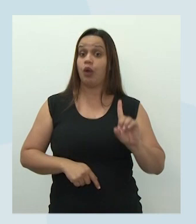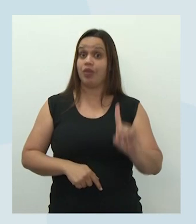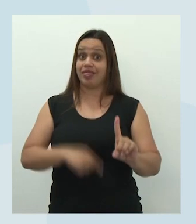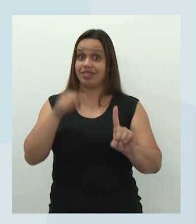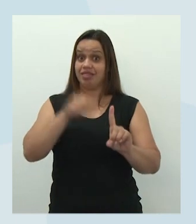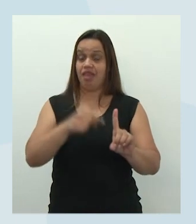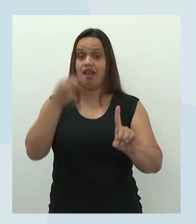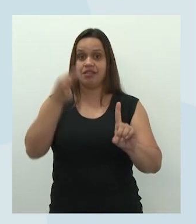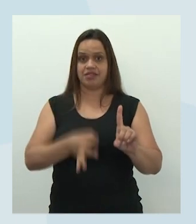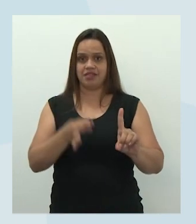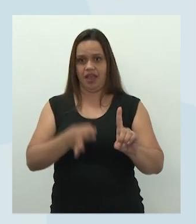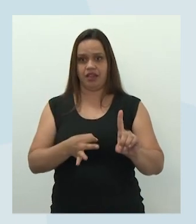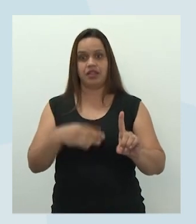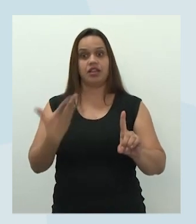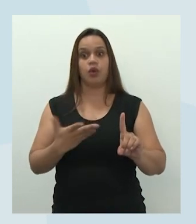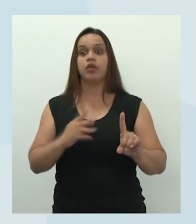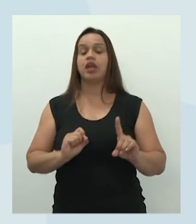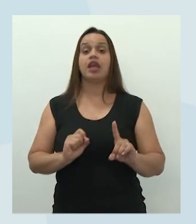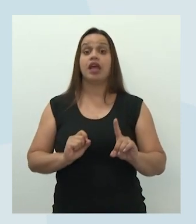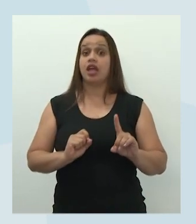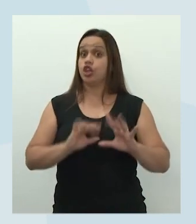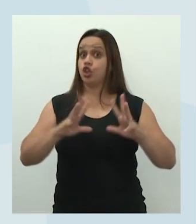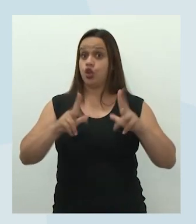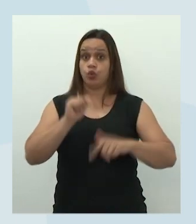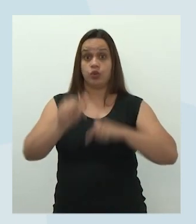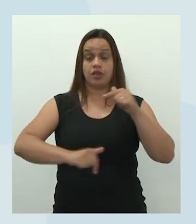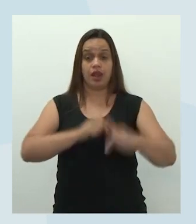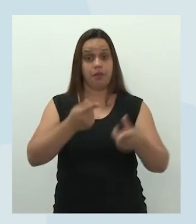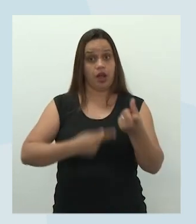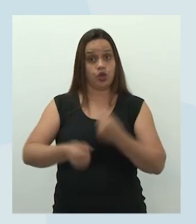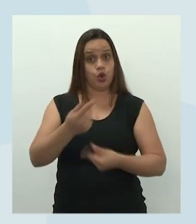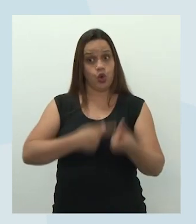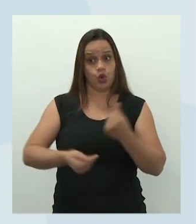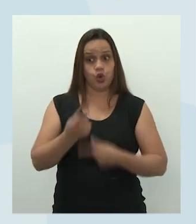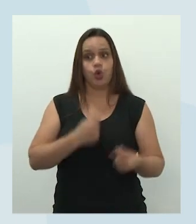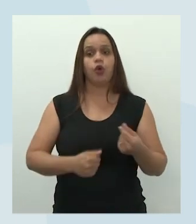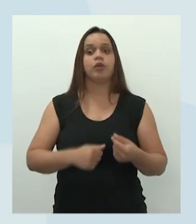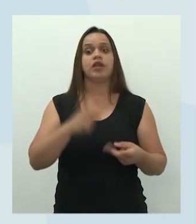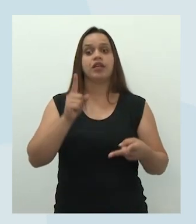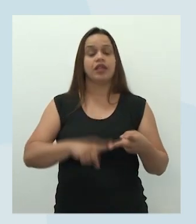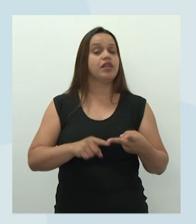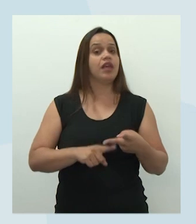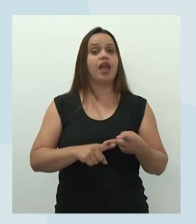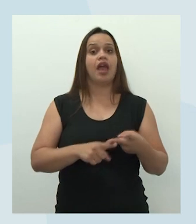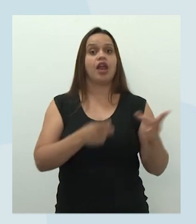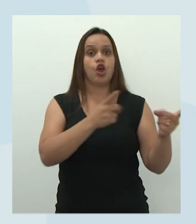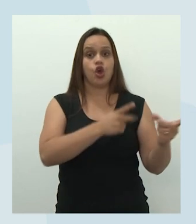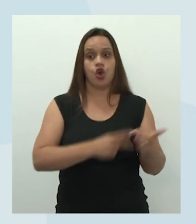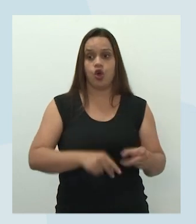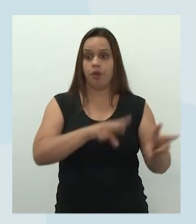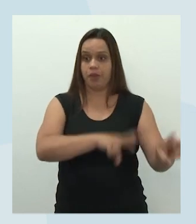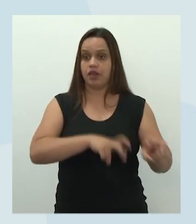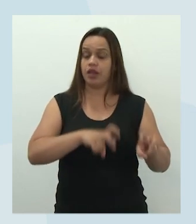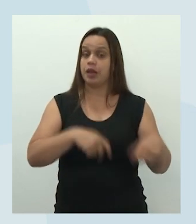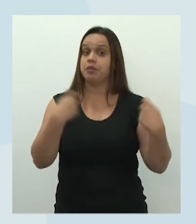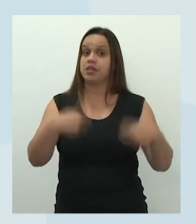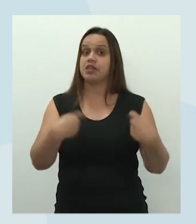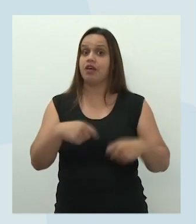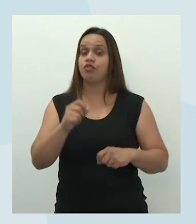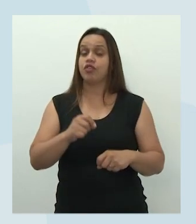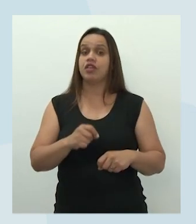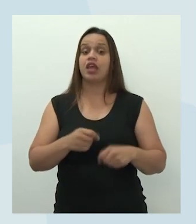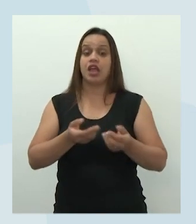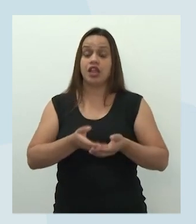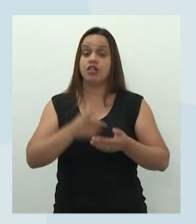Todas as atividades econômicas na Mesopotâmia, incluindo comércio e pecuária, dependiam dos rios. Como